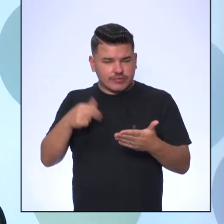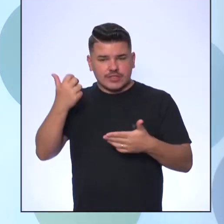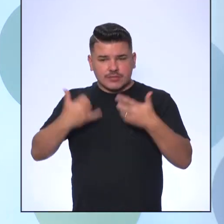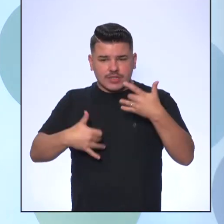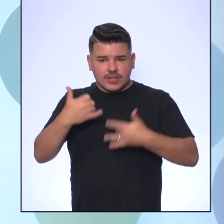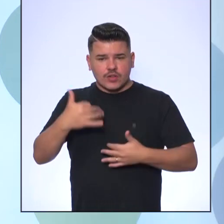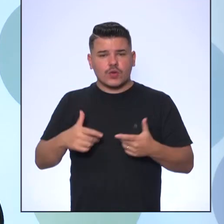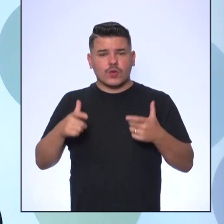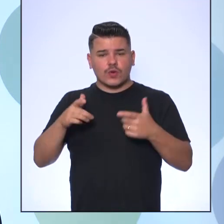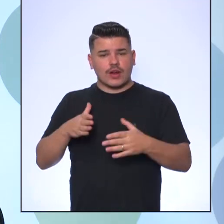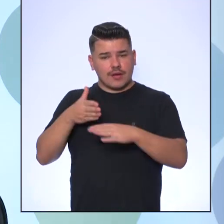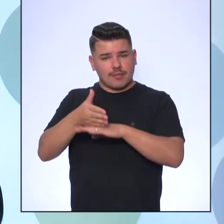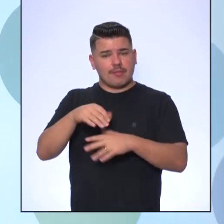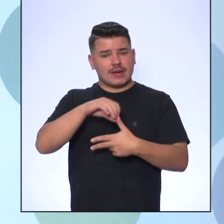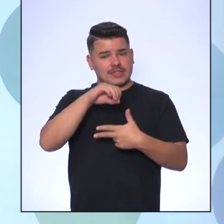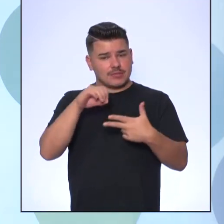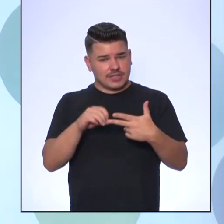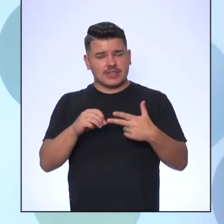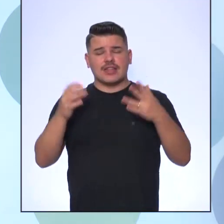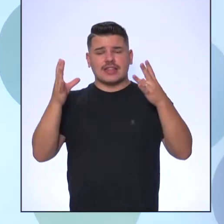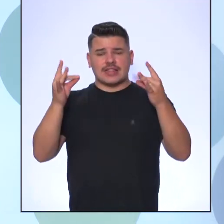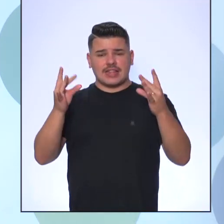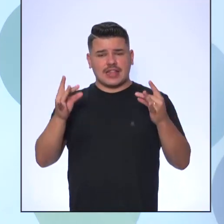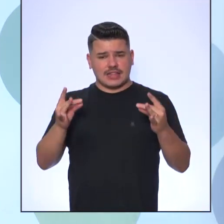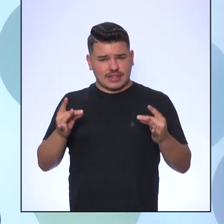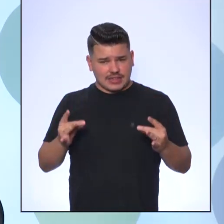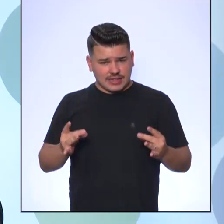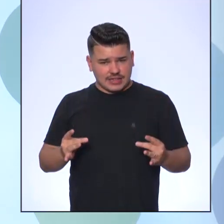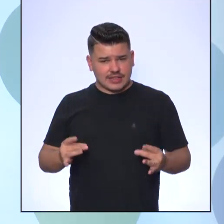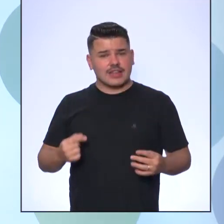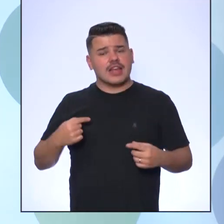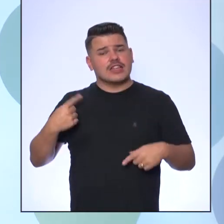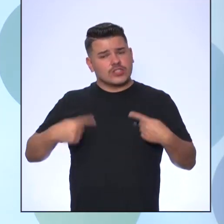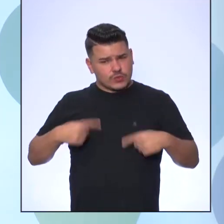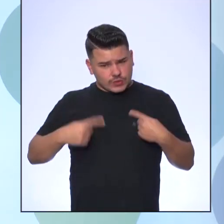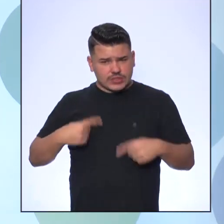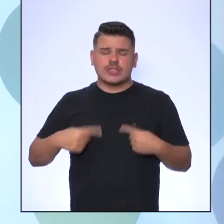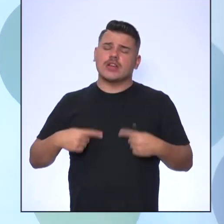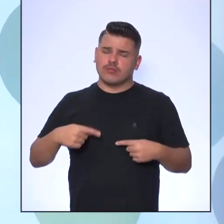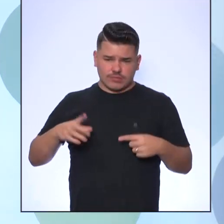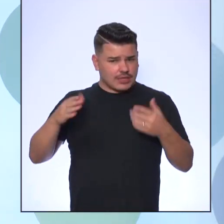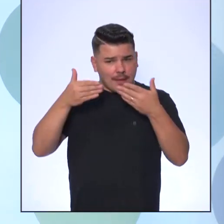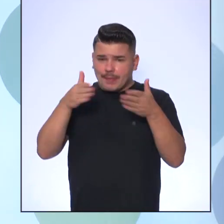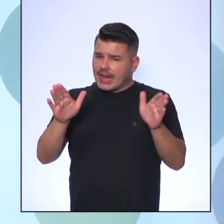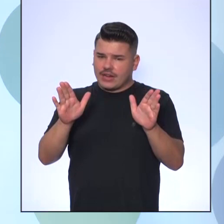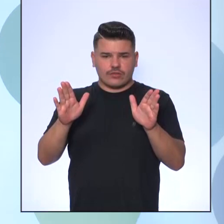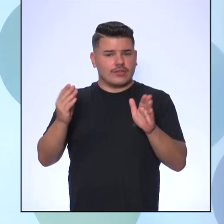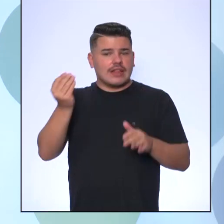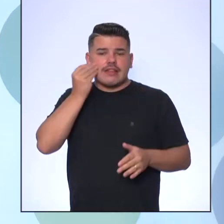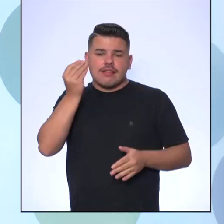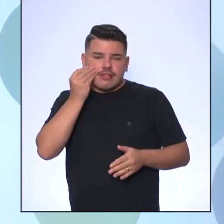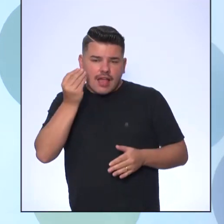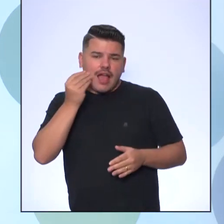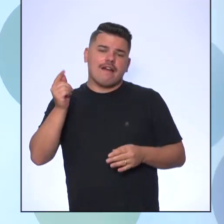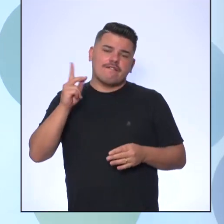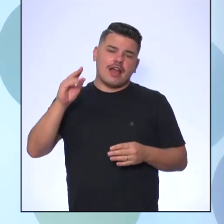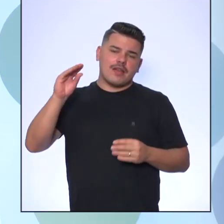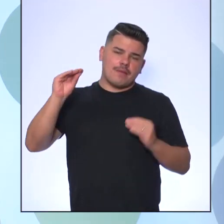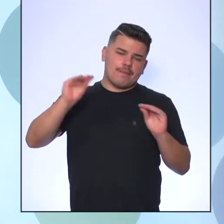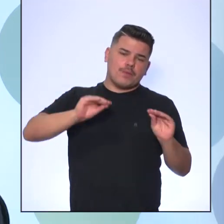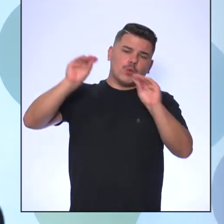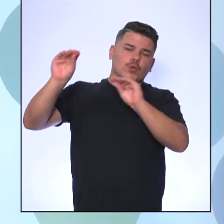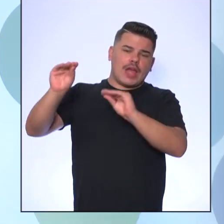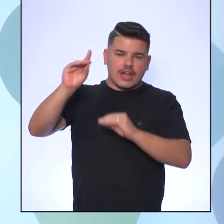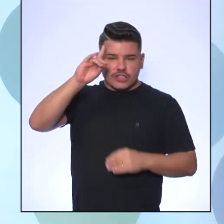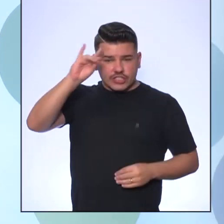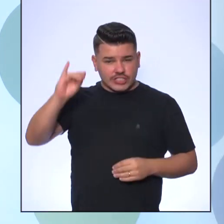do participante do Enem, já dando a entender realmente que essa discussão é uma discussão que está em aberto, né, que é uma discussão realmente que